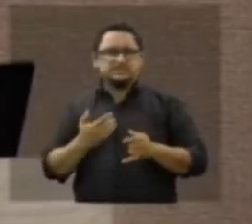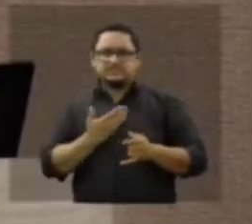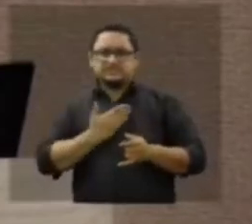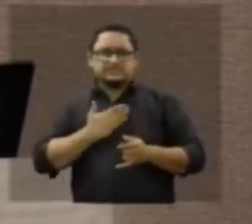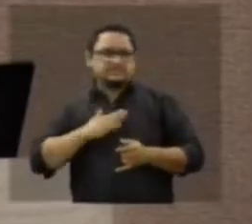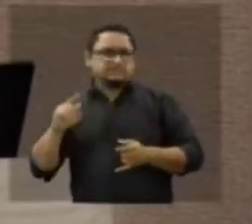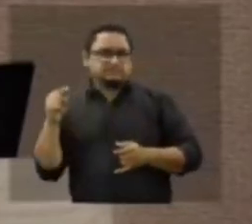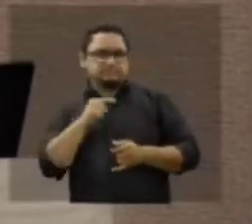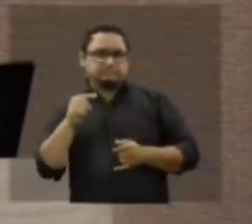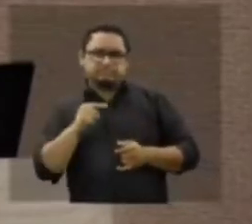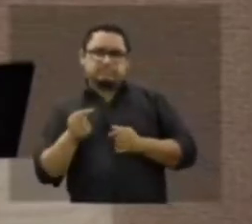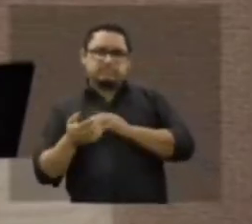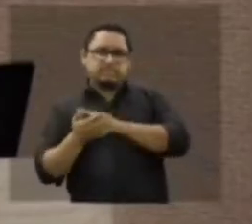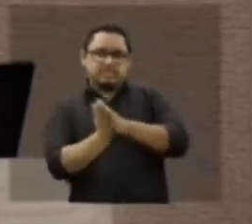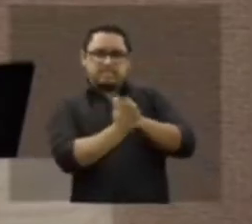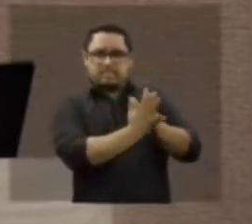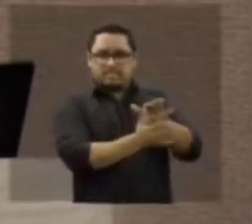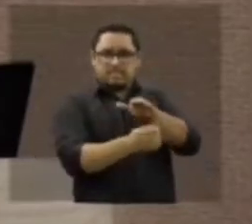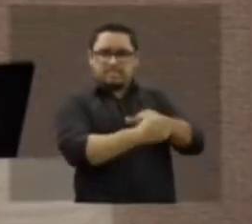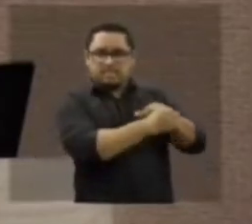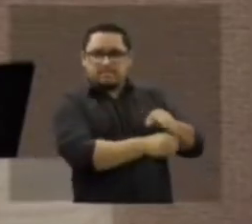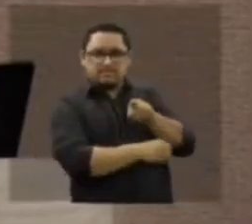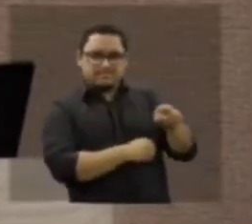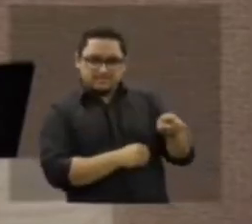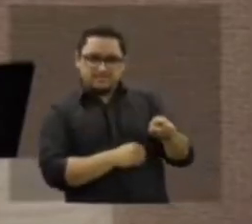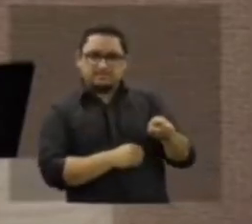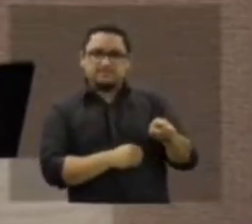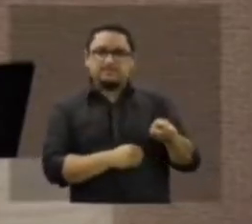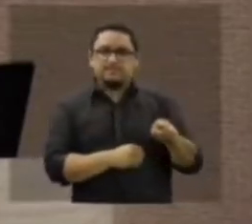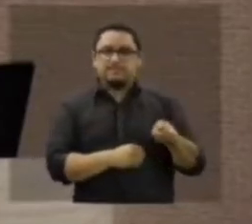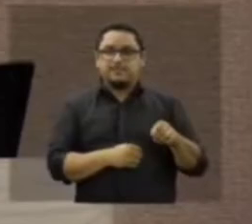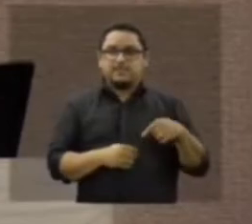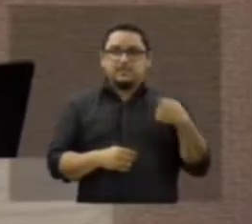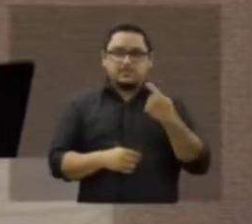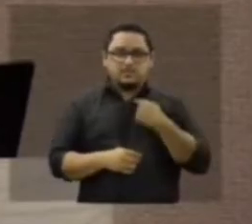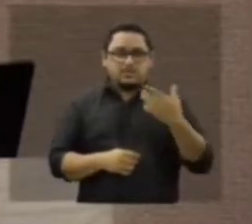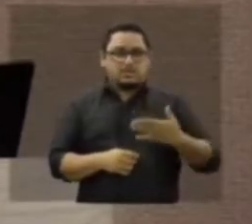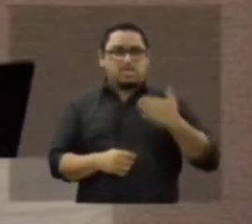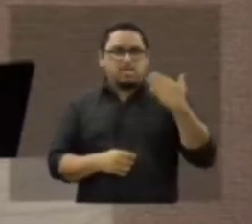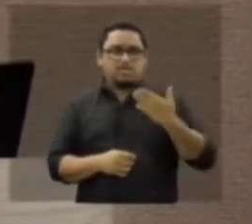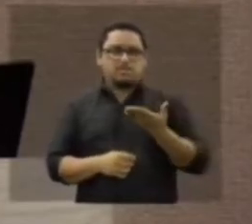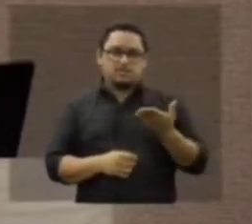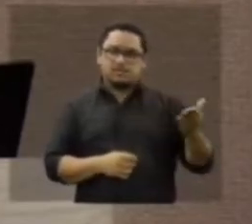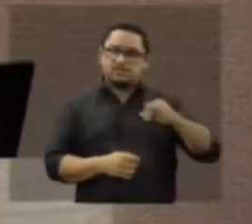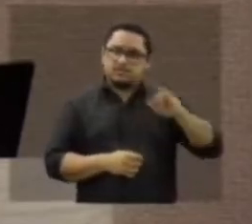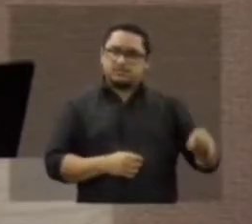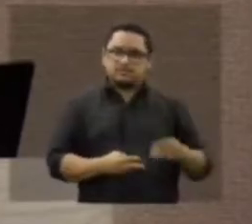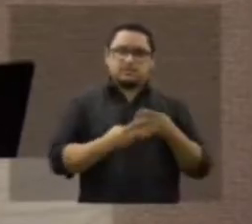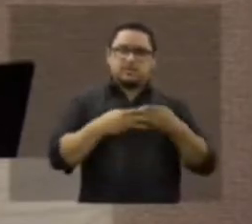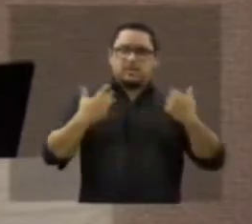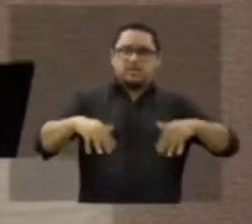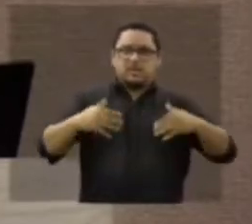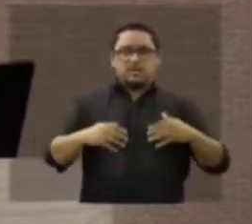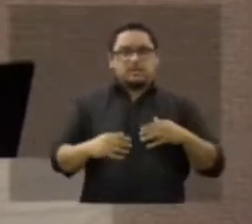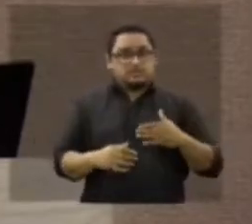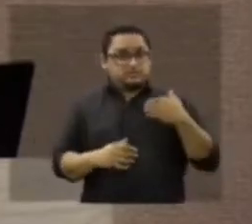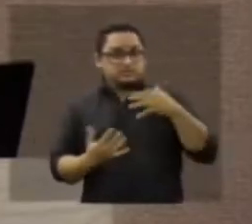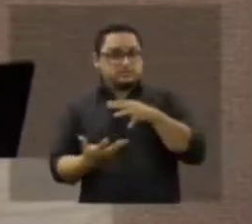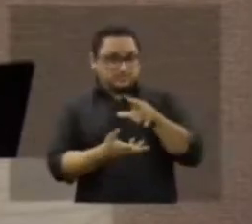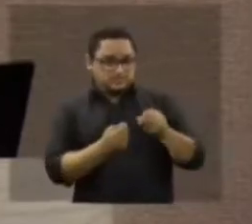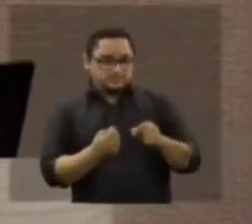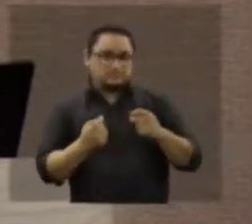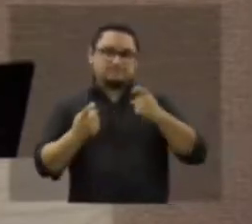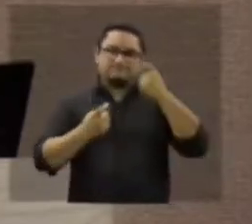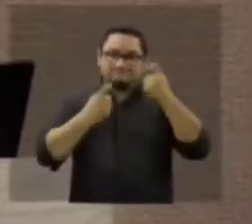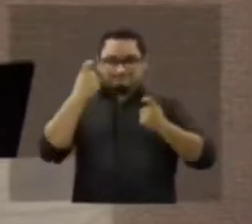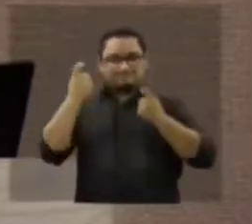países desenvolvidos e universidades de Elite assusta os judeus de todo mundo e preocupa